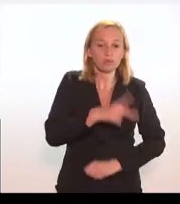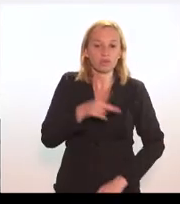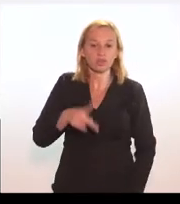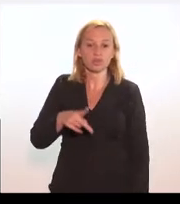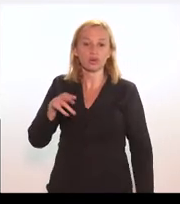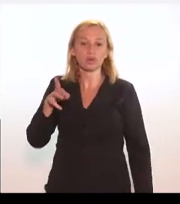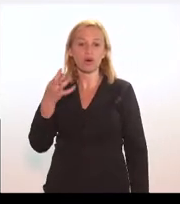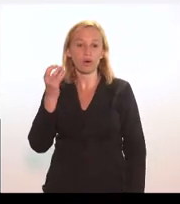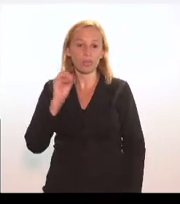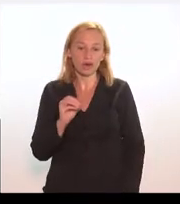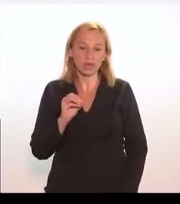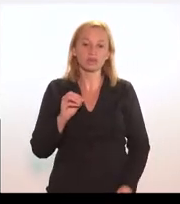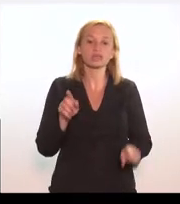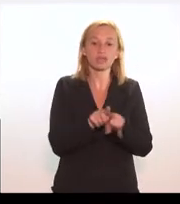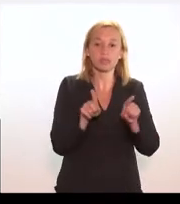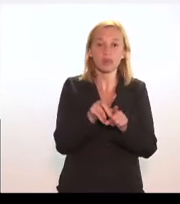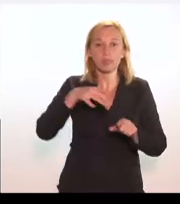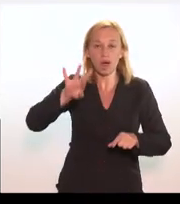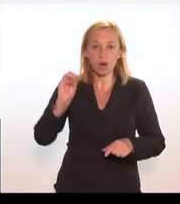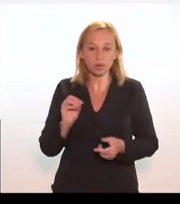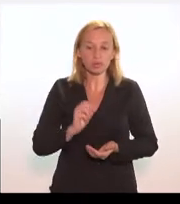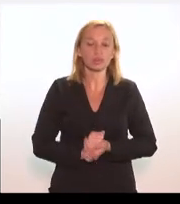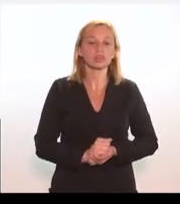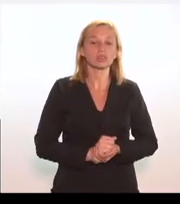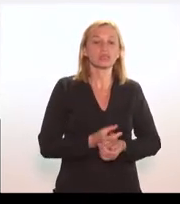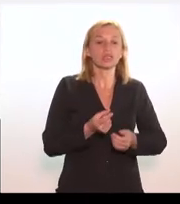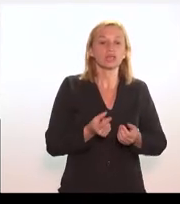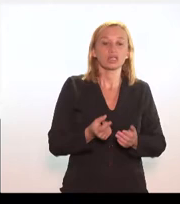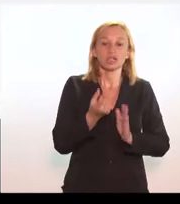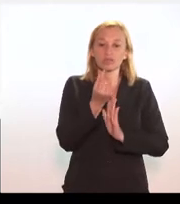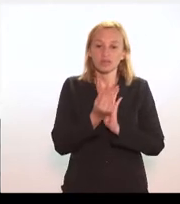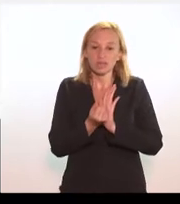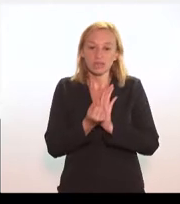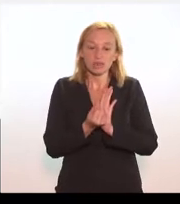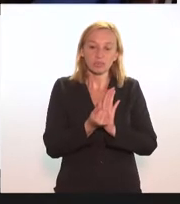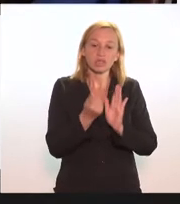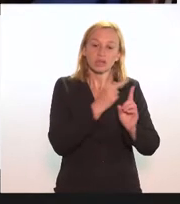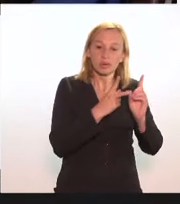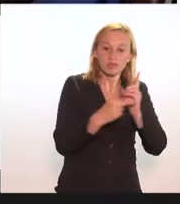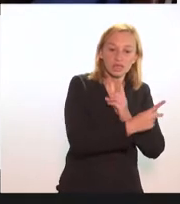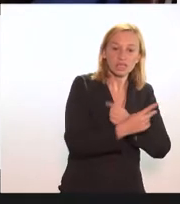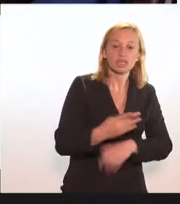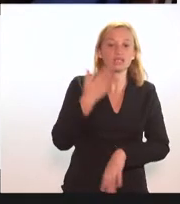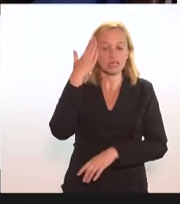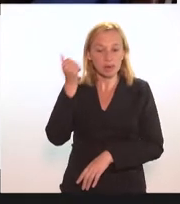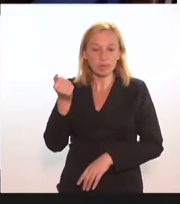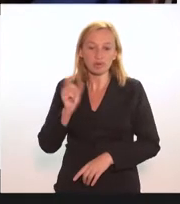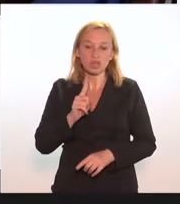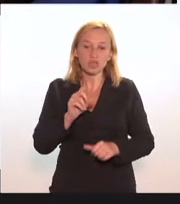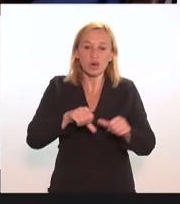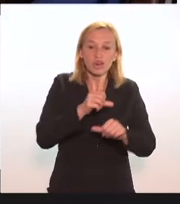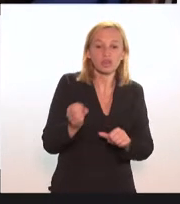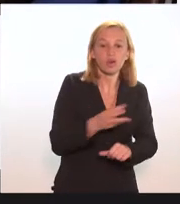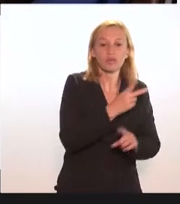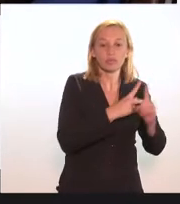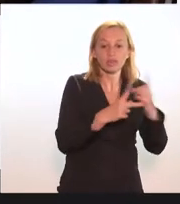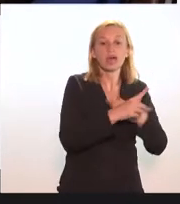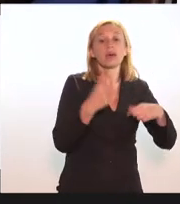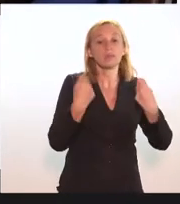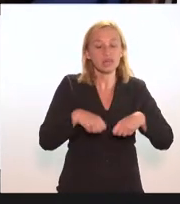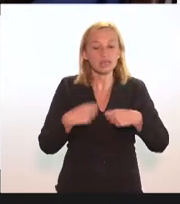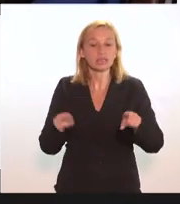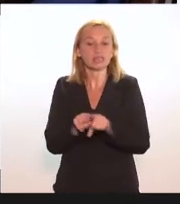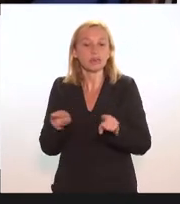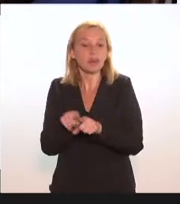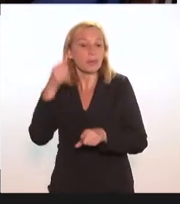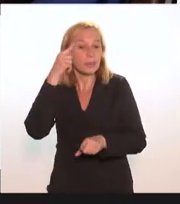Mauro Osório, o professor Luiz Roberto Cunha, financiamento da Previdência, que a gente sabe que não é só fazer a reforma da Previdência, mas a gente precisa pensar